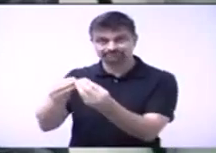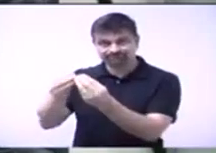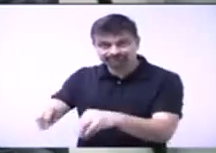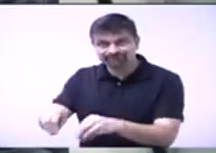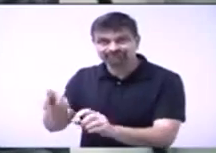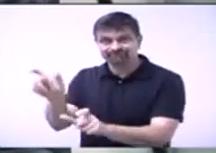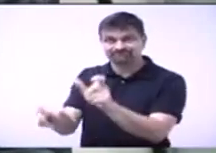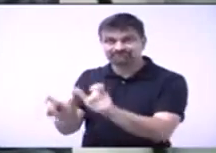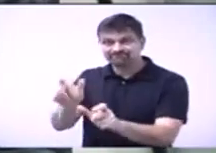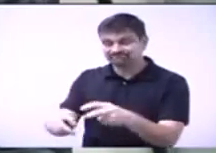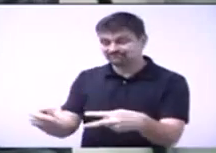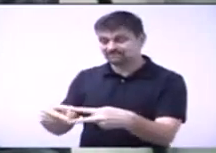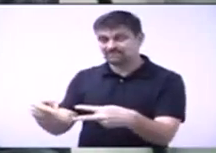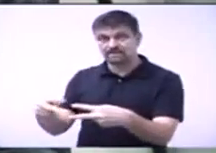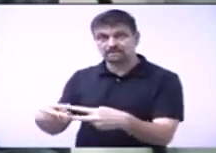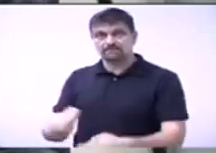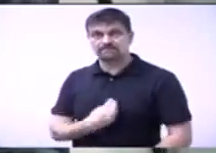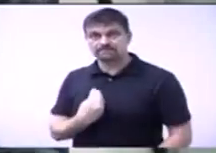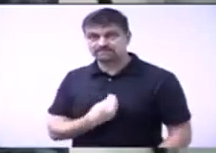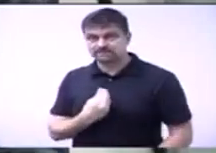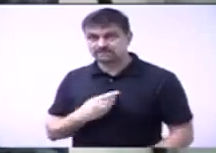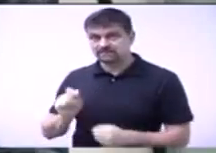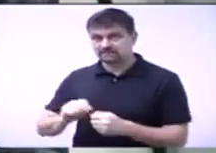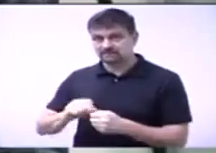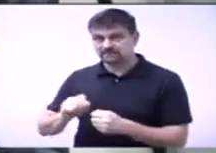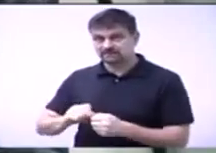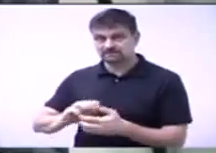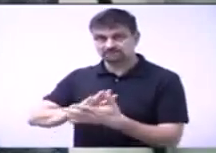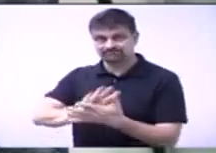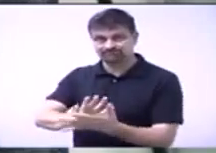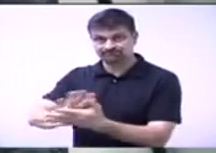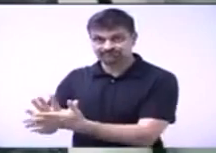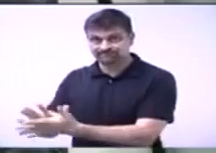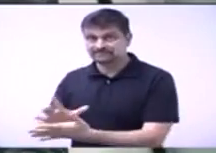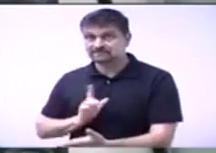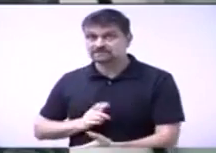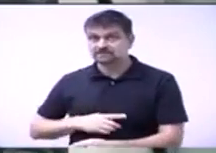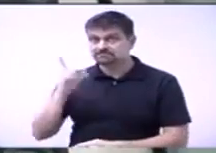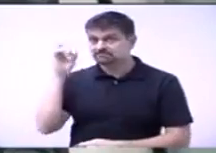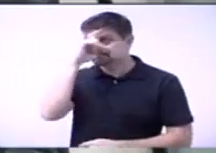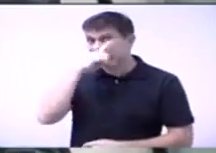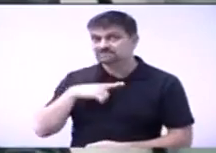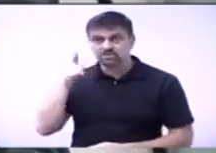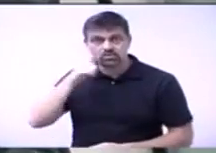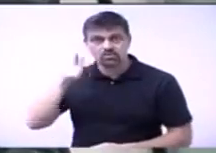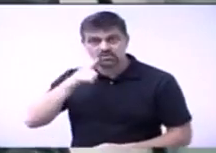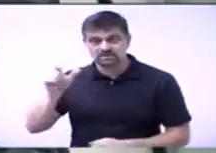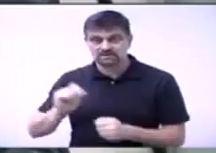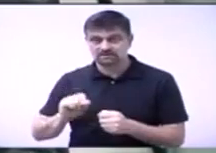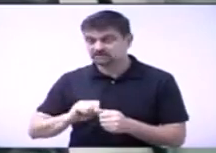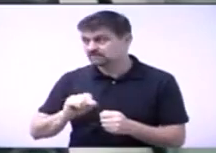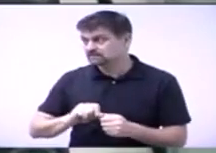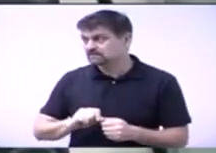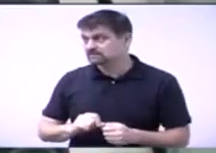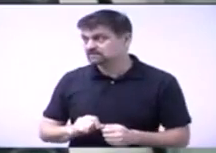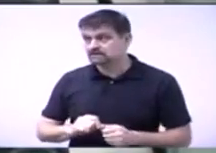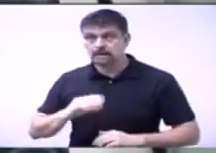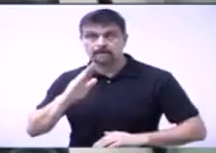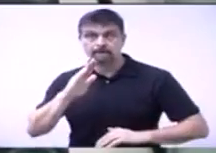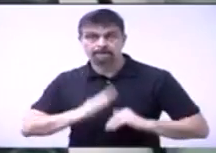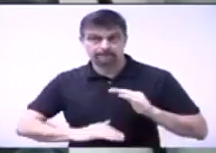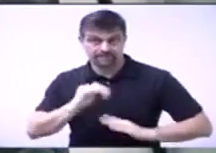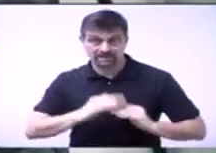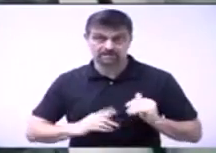prejuízos aos munícipes com eventuais lesões de difícil reparação, efeitos ex nunc, que é